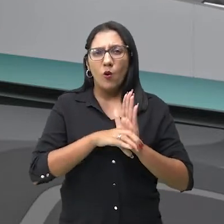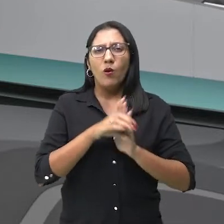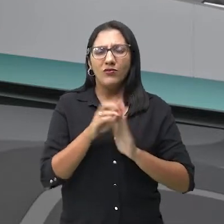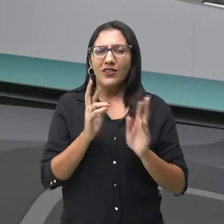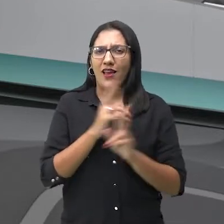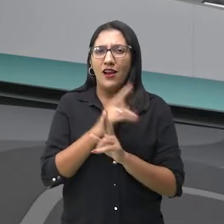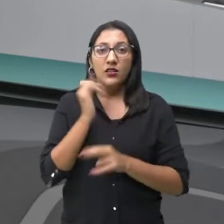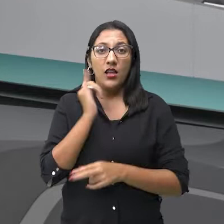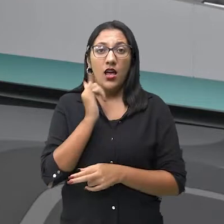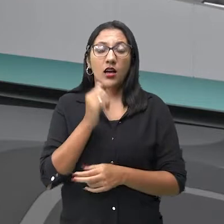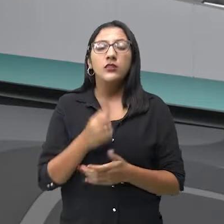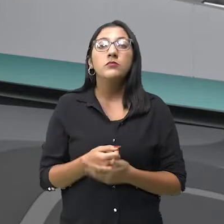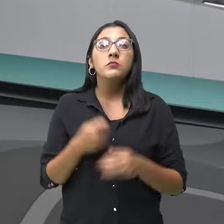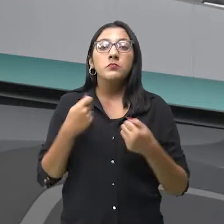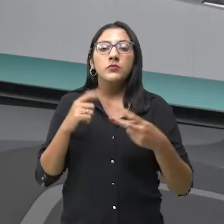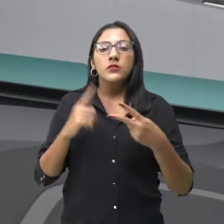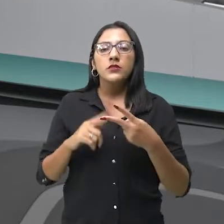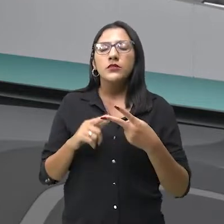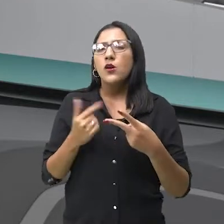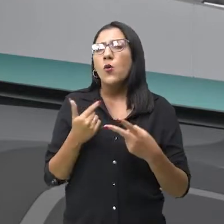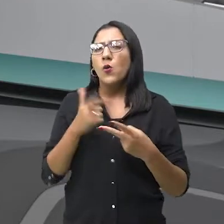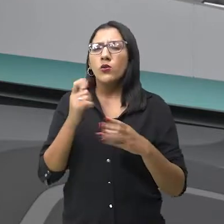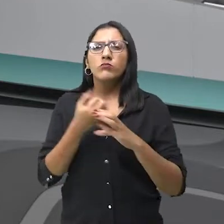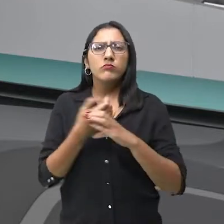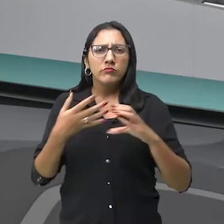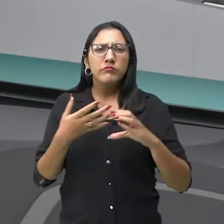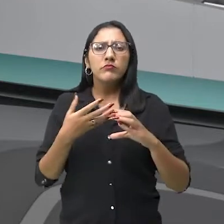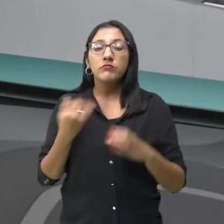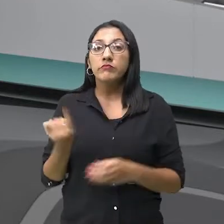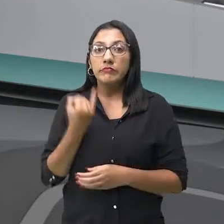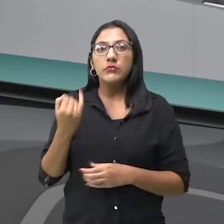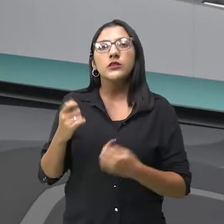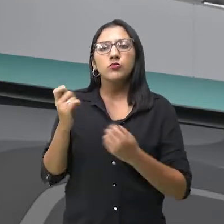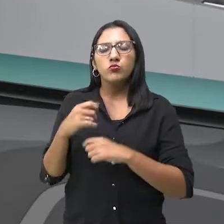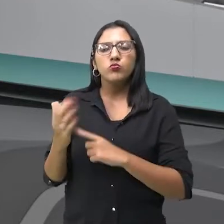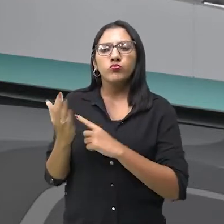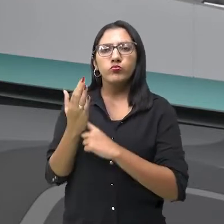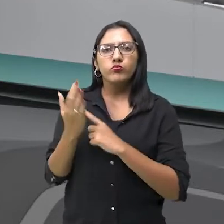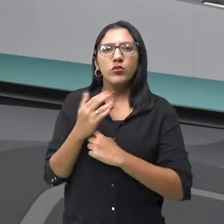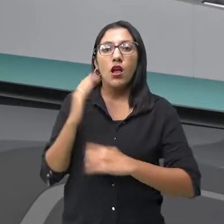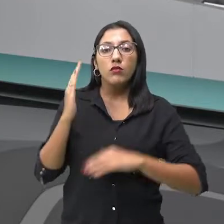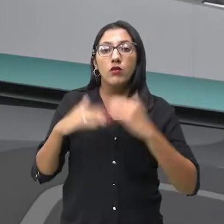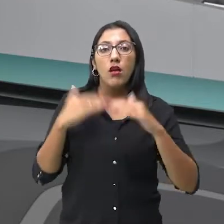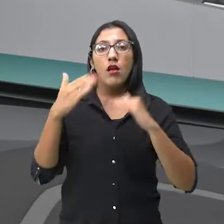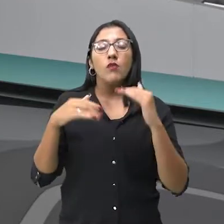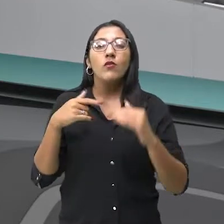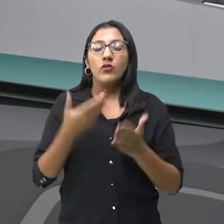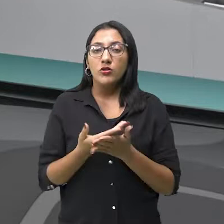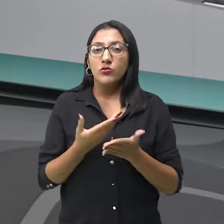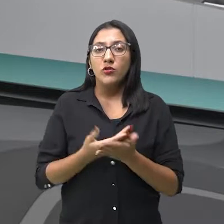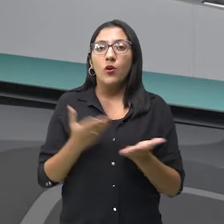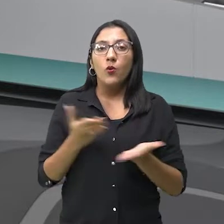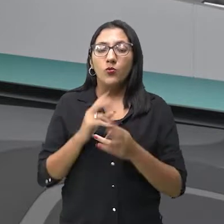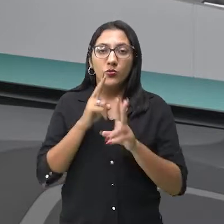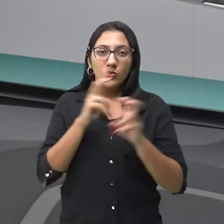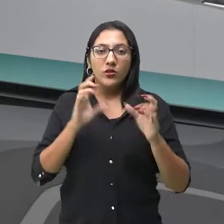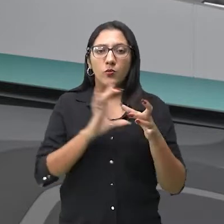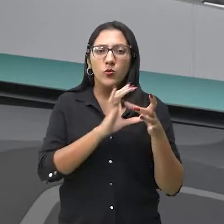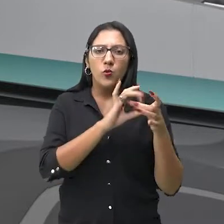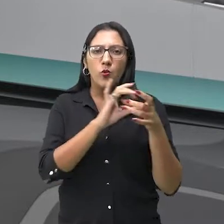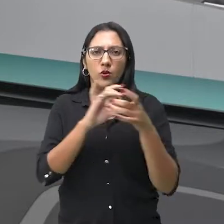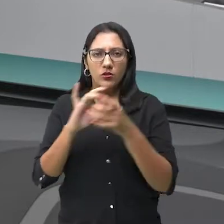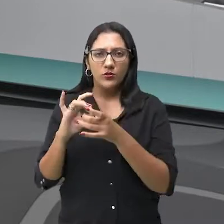narrativa, nós precisamos nos lembrar também de um outro aspecto que vai nos ajudar a desenvolver essa aula de hoje sobre